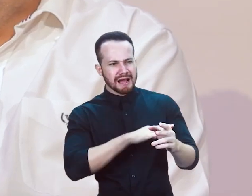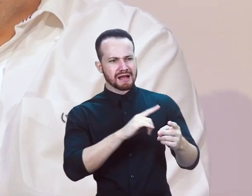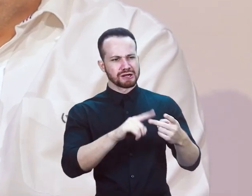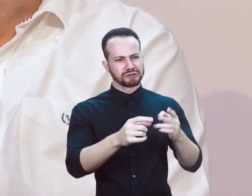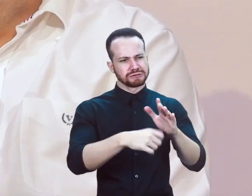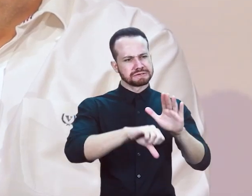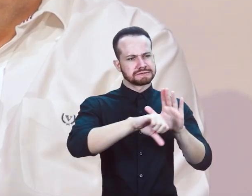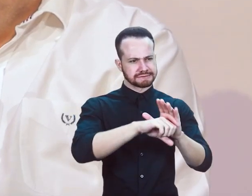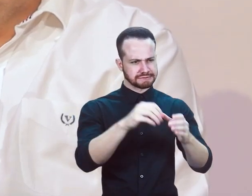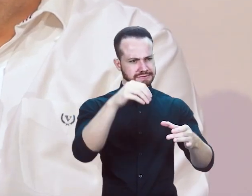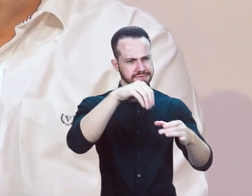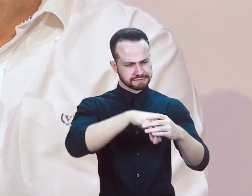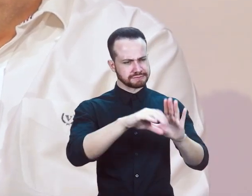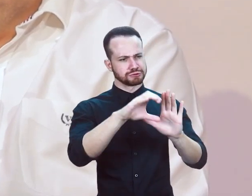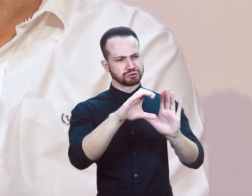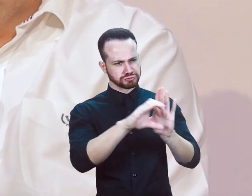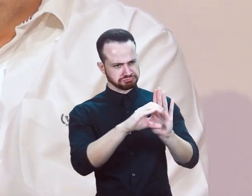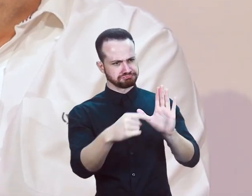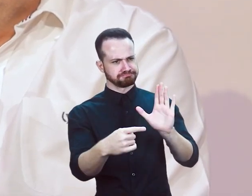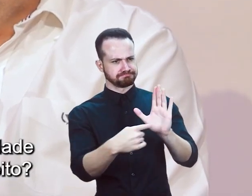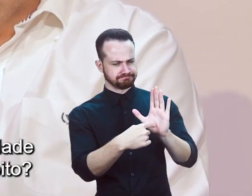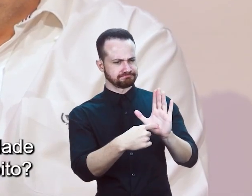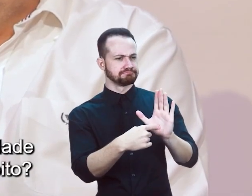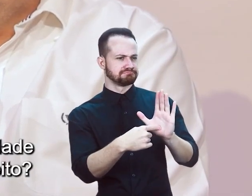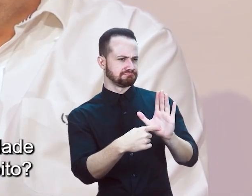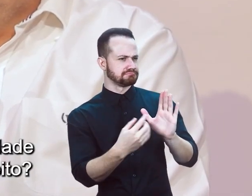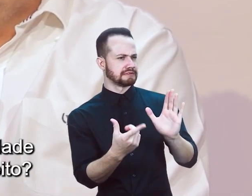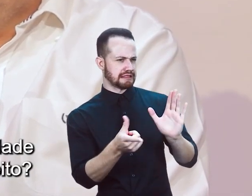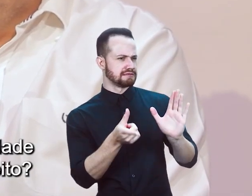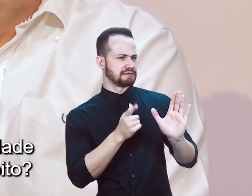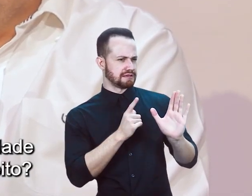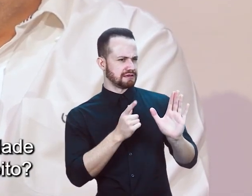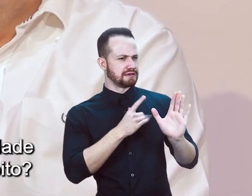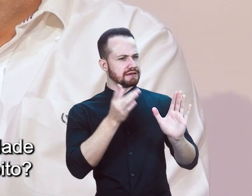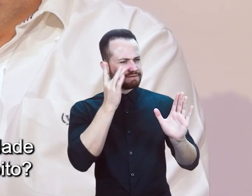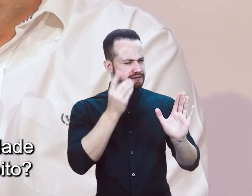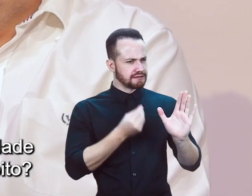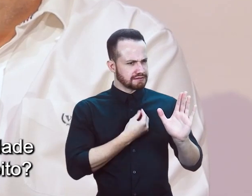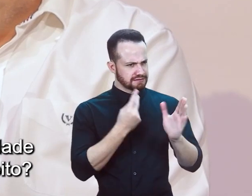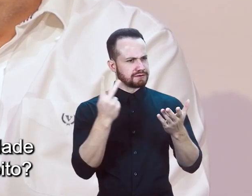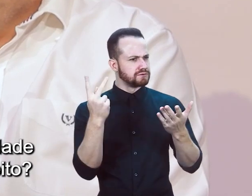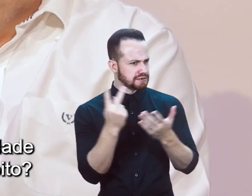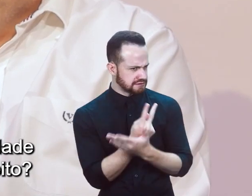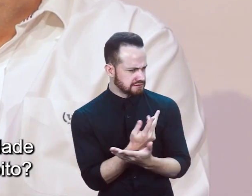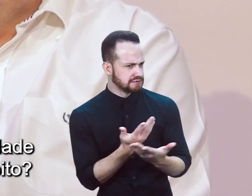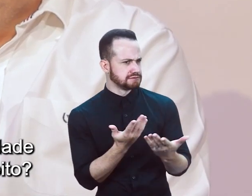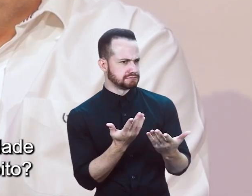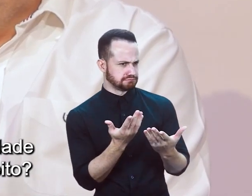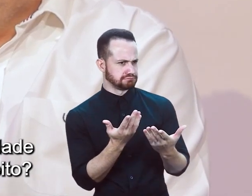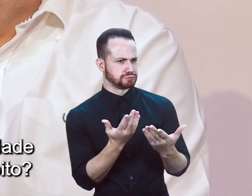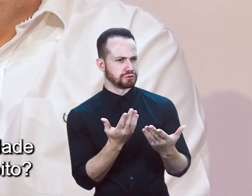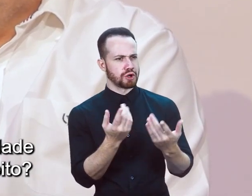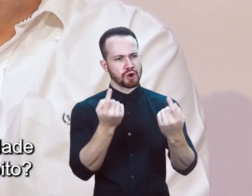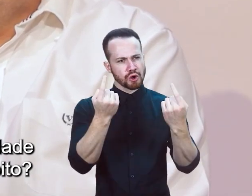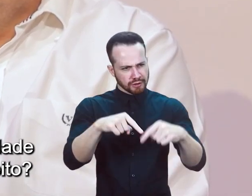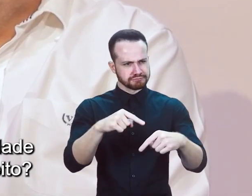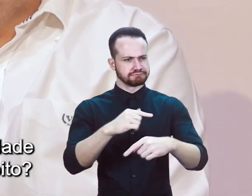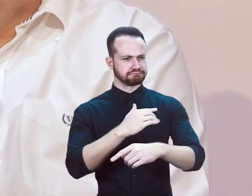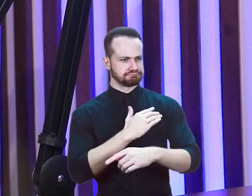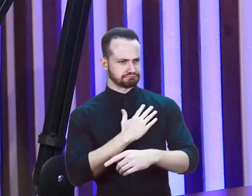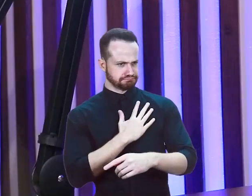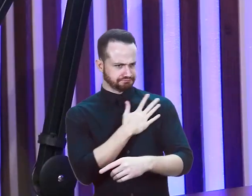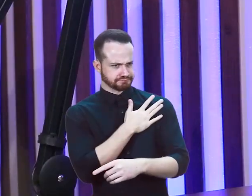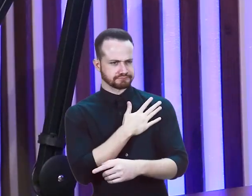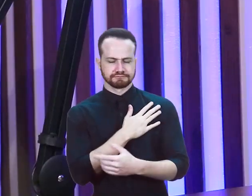já tipificados no Código, isso tem tido alguma utilidade no enfrentamento ao